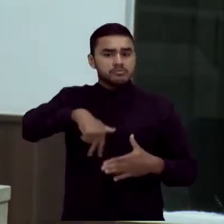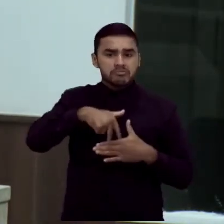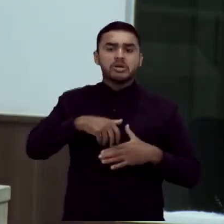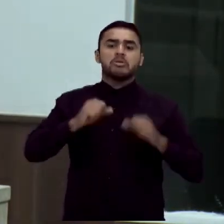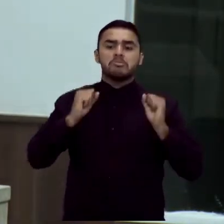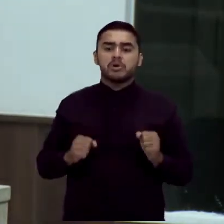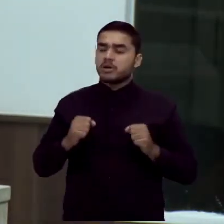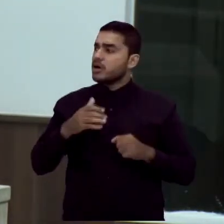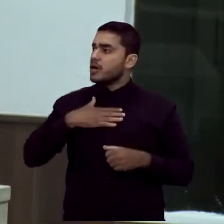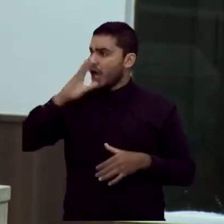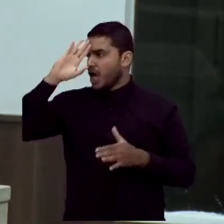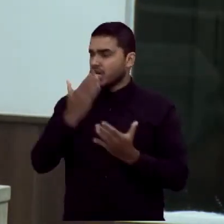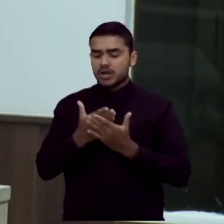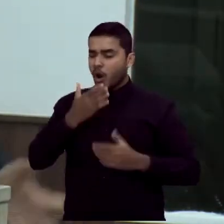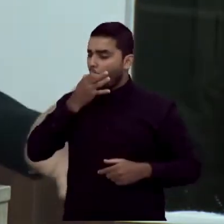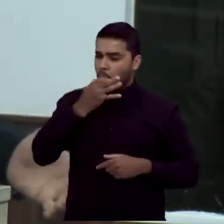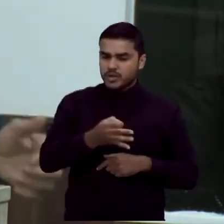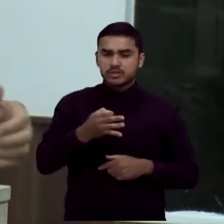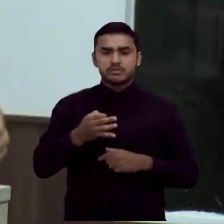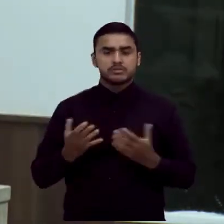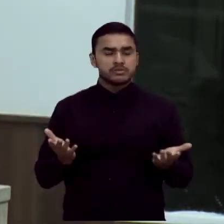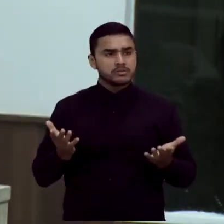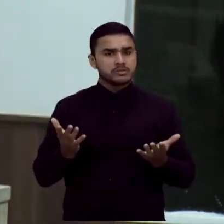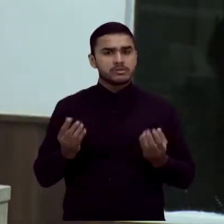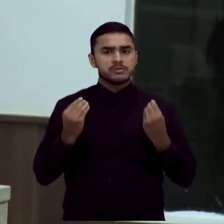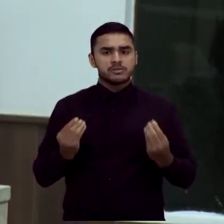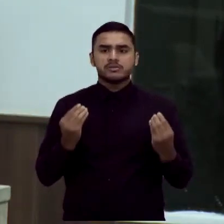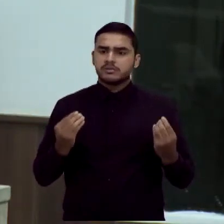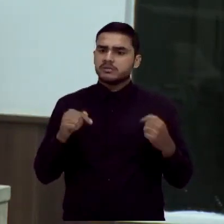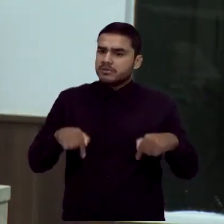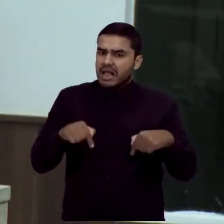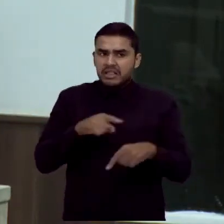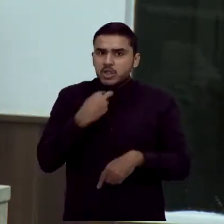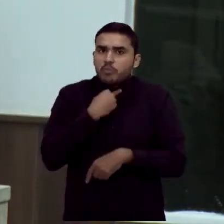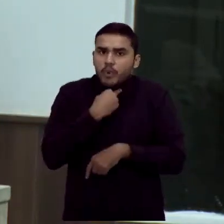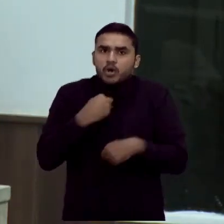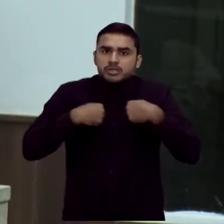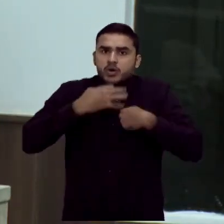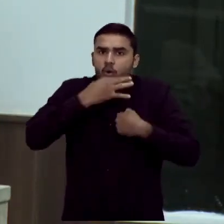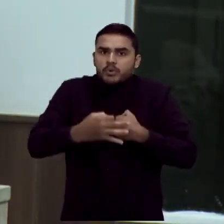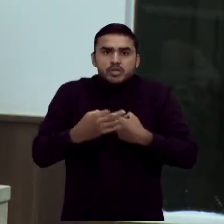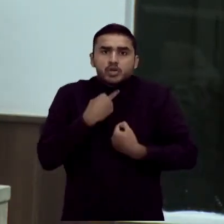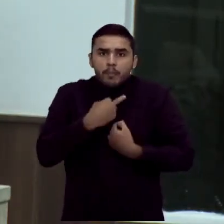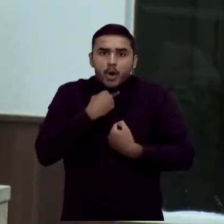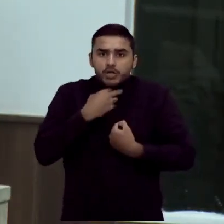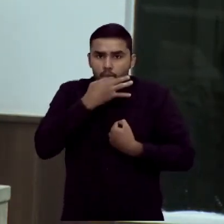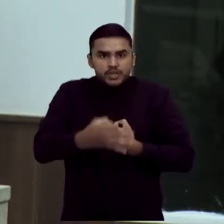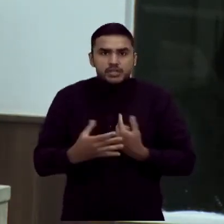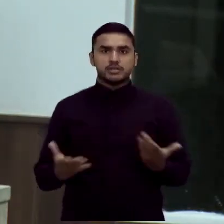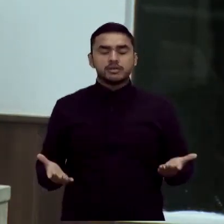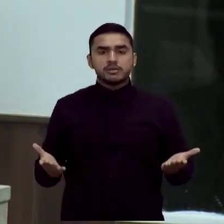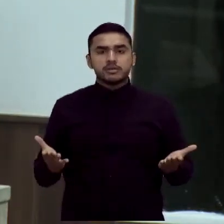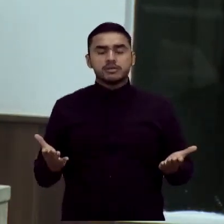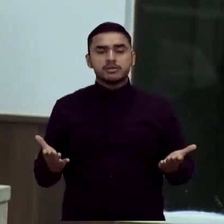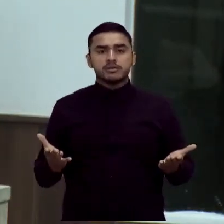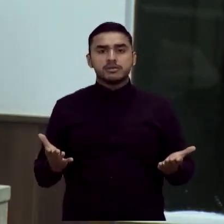você acredita e defende. Mas já pensou a que ponto chegou esse parlamento, vereador Jorge Pinheiro? Já pensou a que ponto